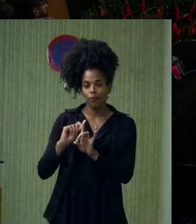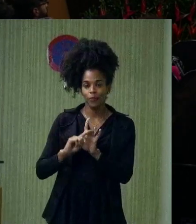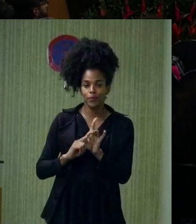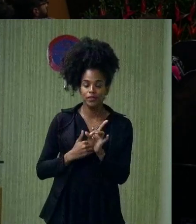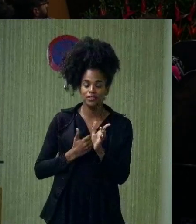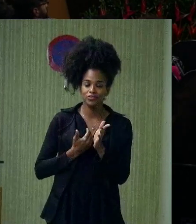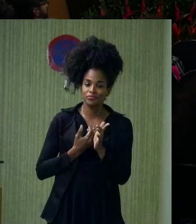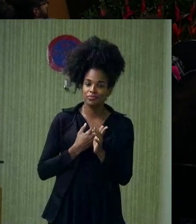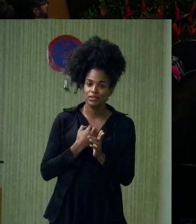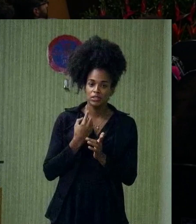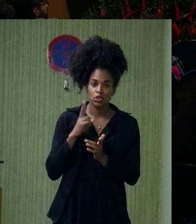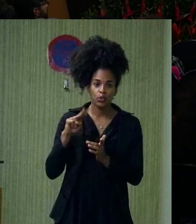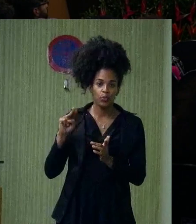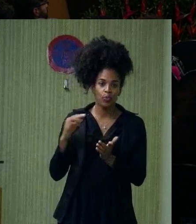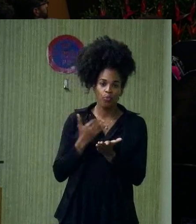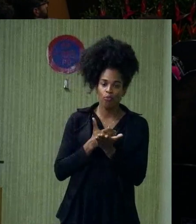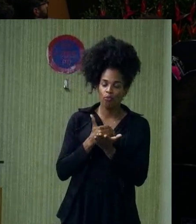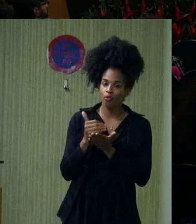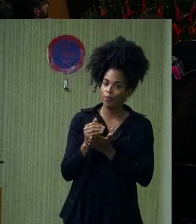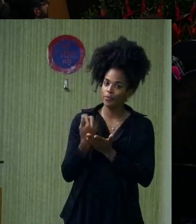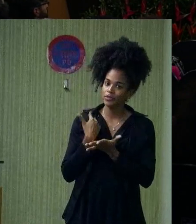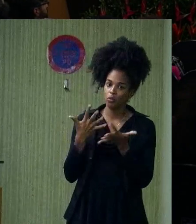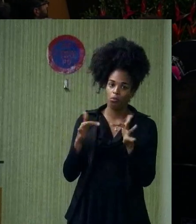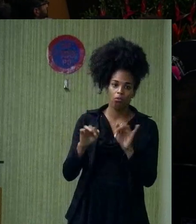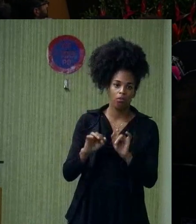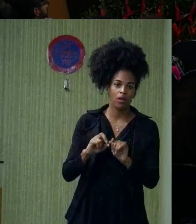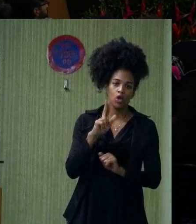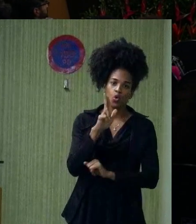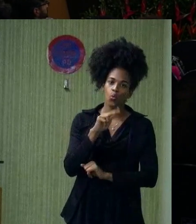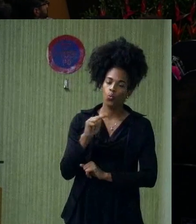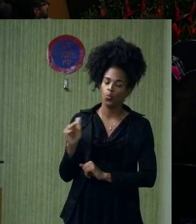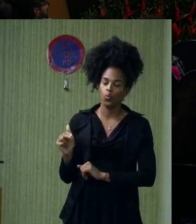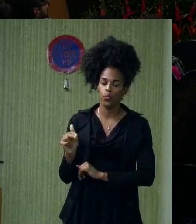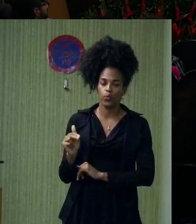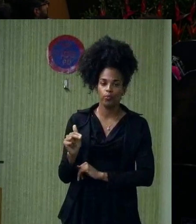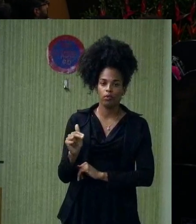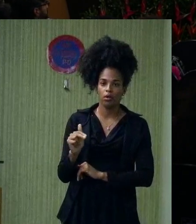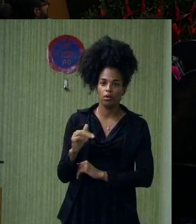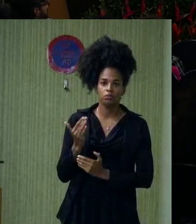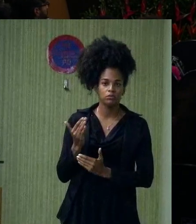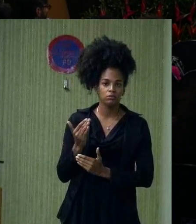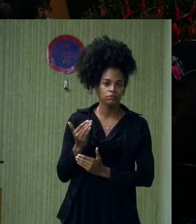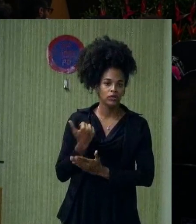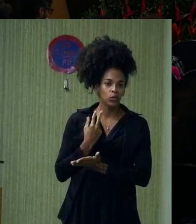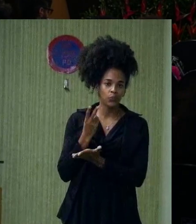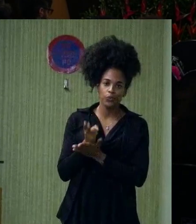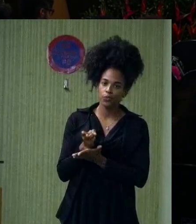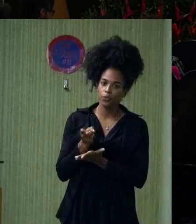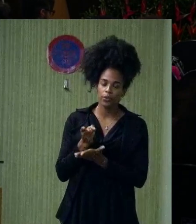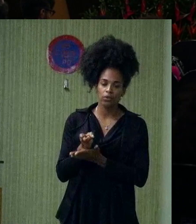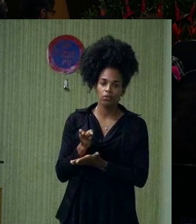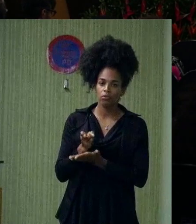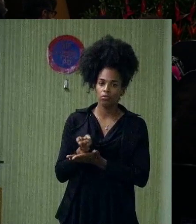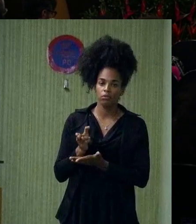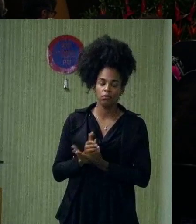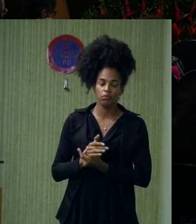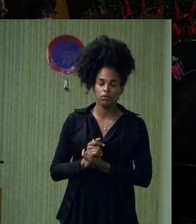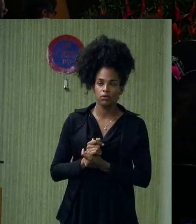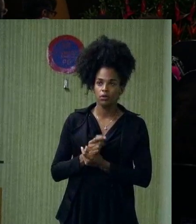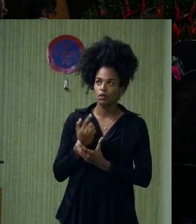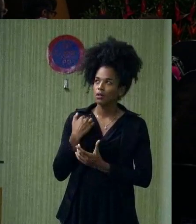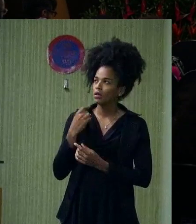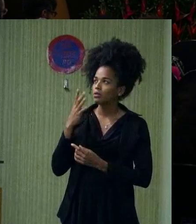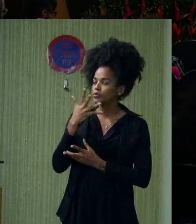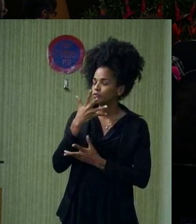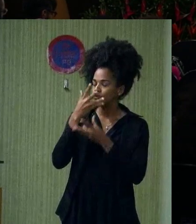parece que até hoje não terminou porque nós Não vimos o mês de maio passar no Rio Grande do Sul tamanha a situação que nós vivenciamos